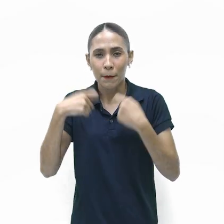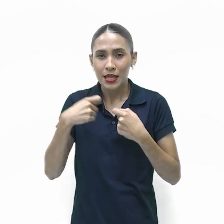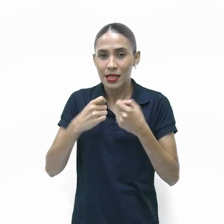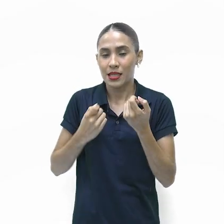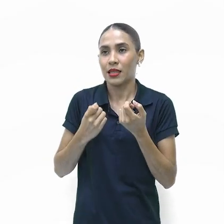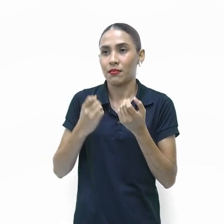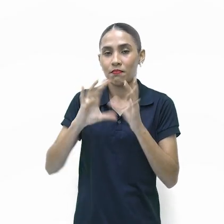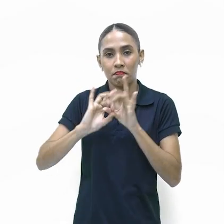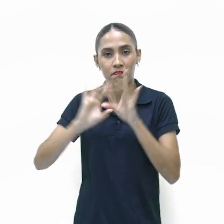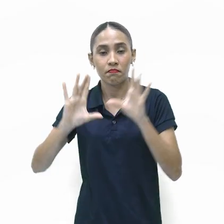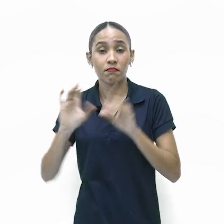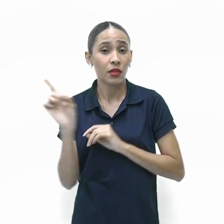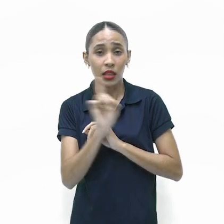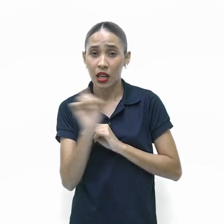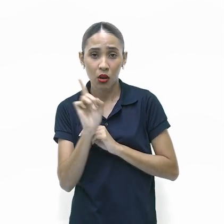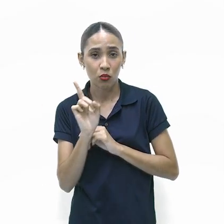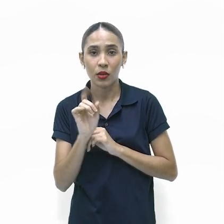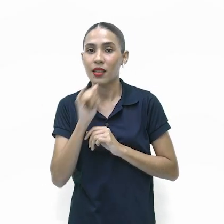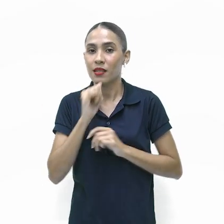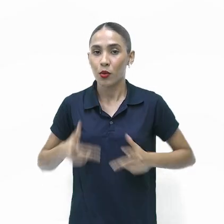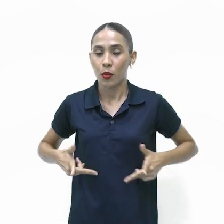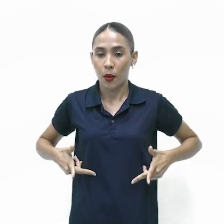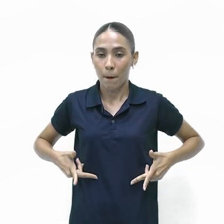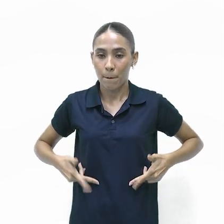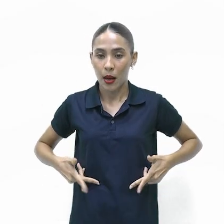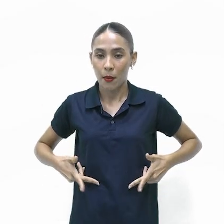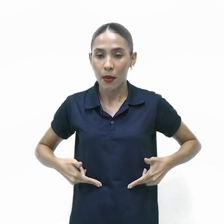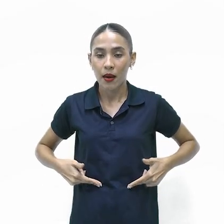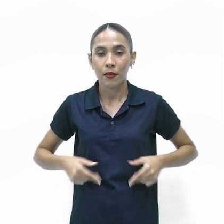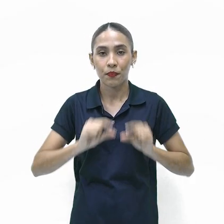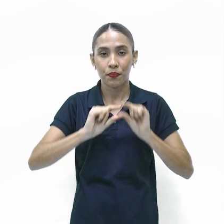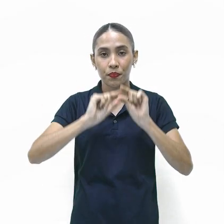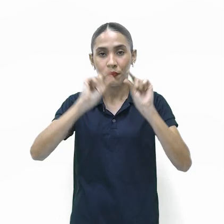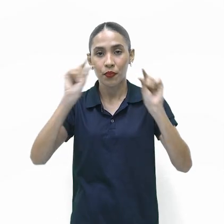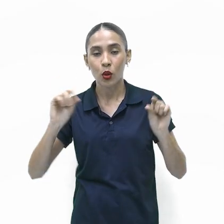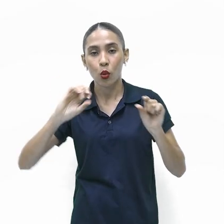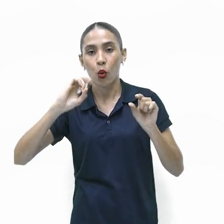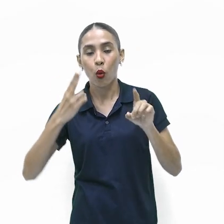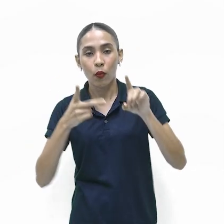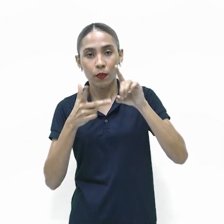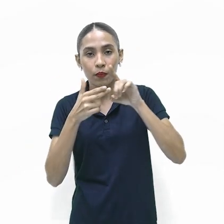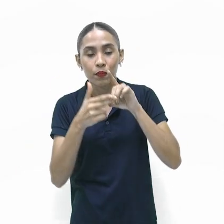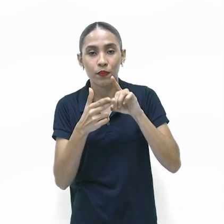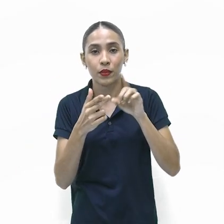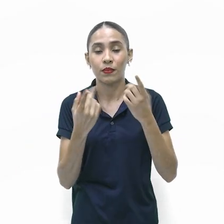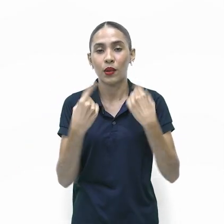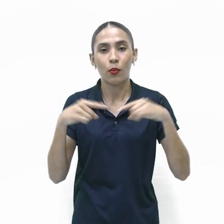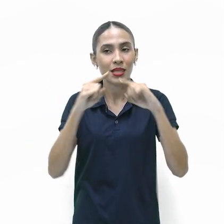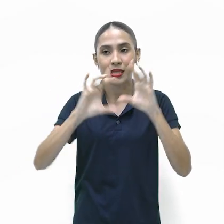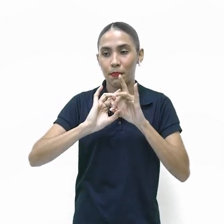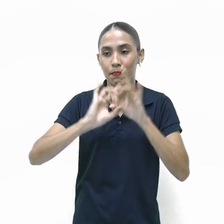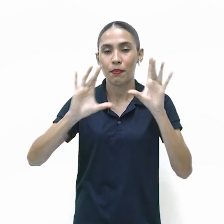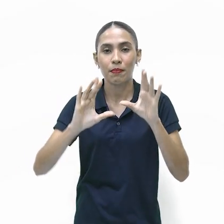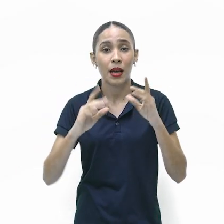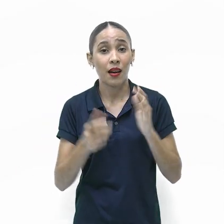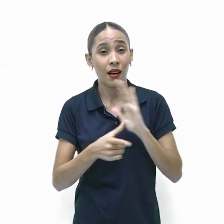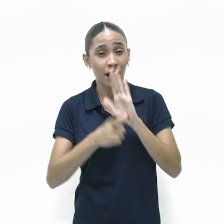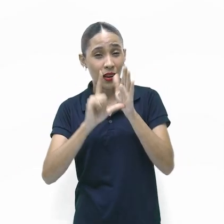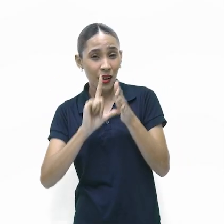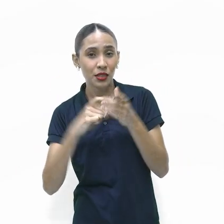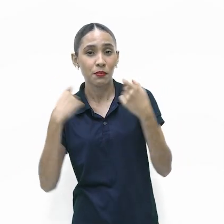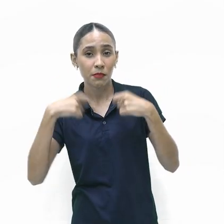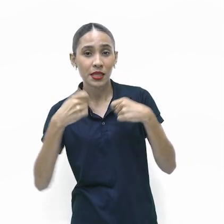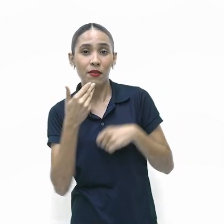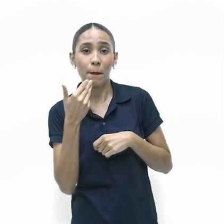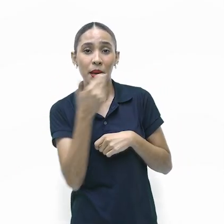para a realização tanto da laqueadura tubária quanto da vasectomia, tá certo? Antigamente era necessário ter esse